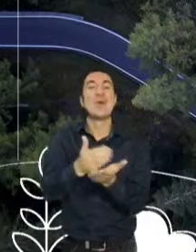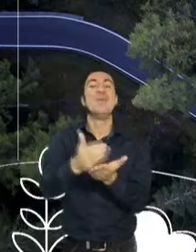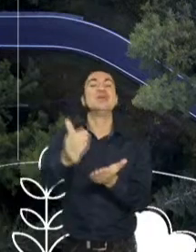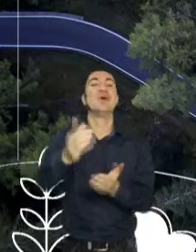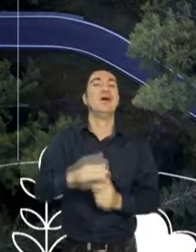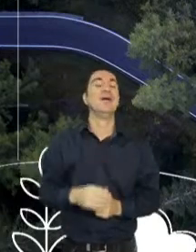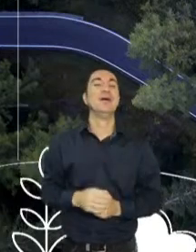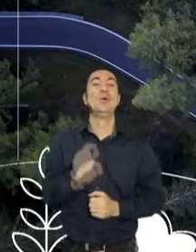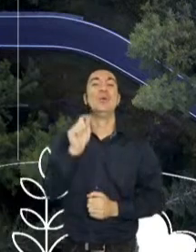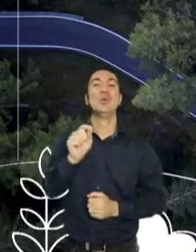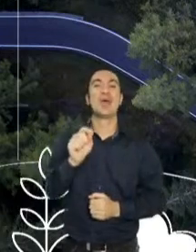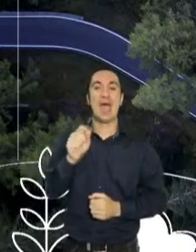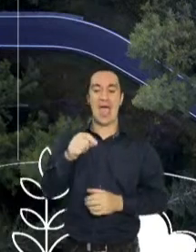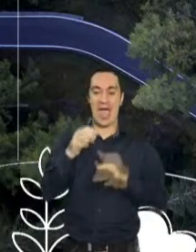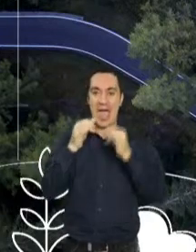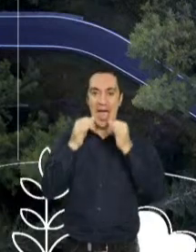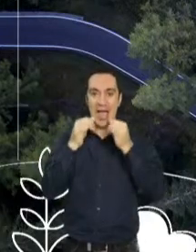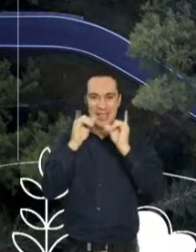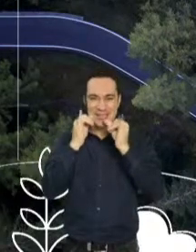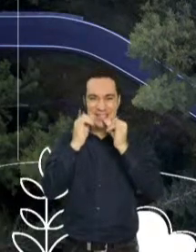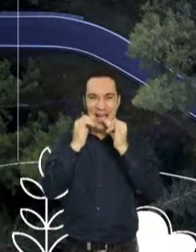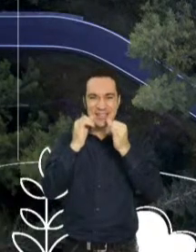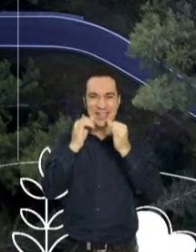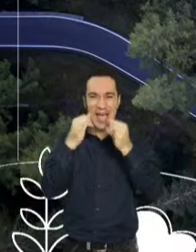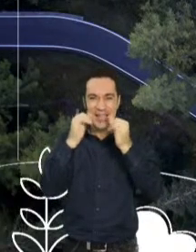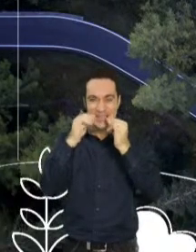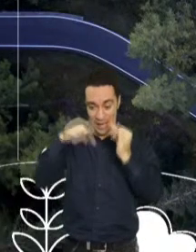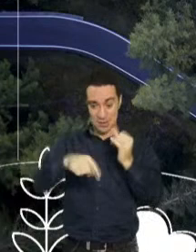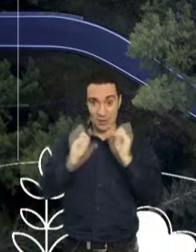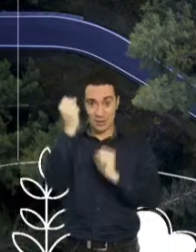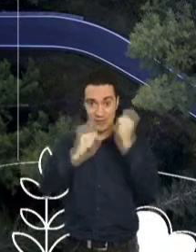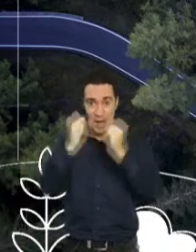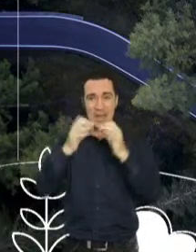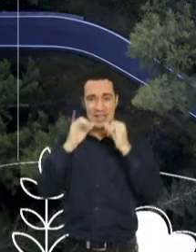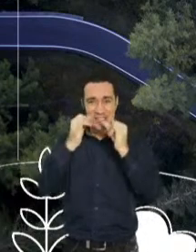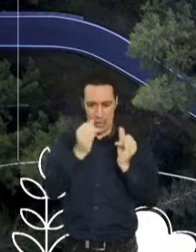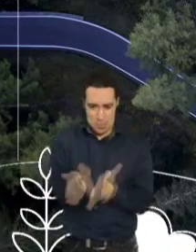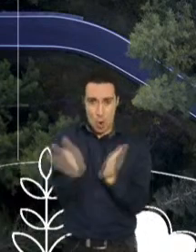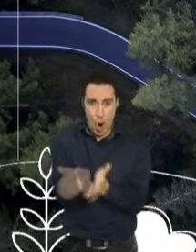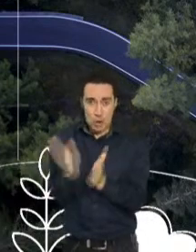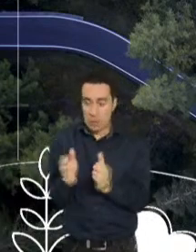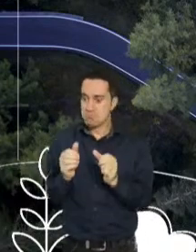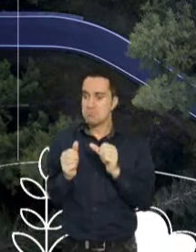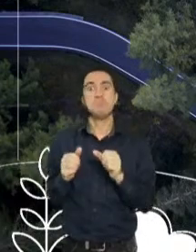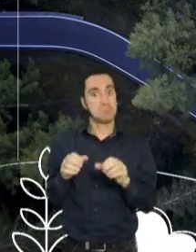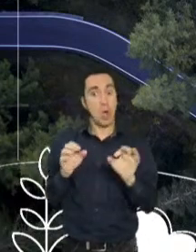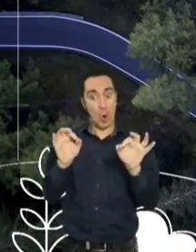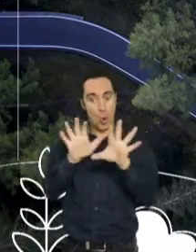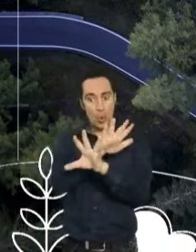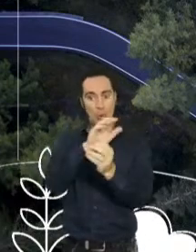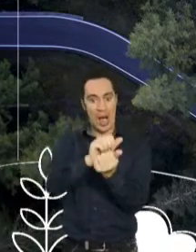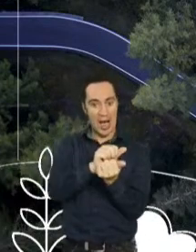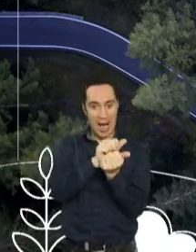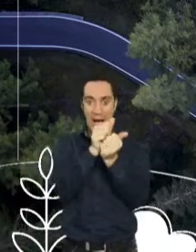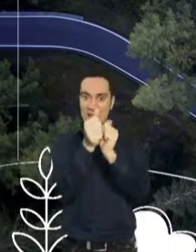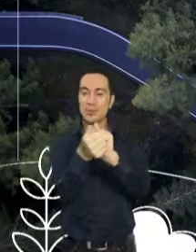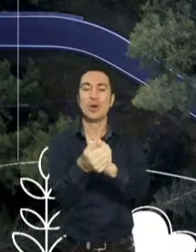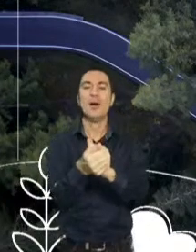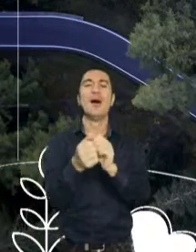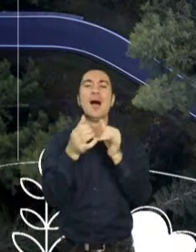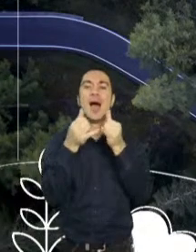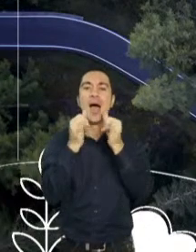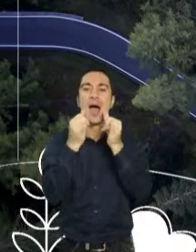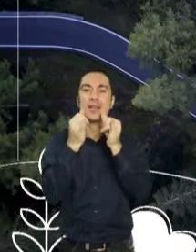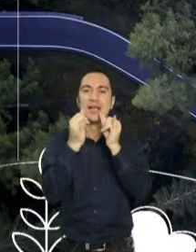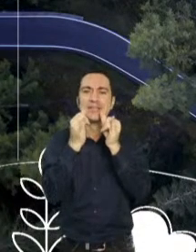toda a eletricidade utilizada em nossas operações industriais. Toda essa eletricidade vem